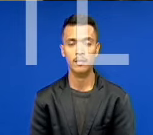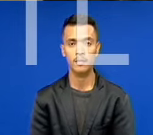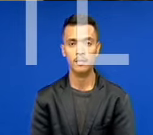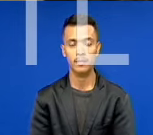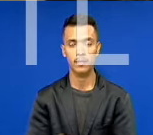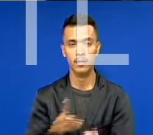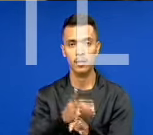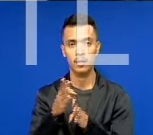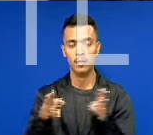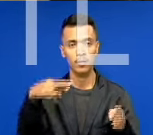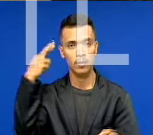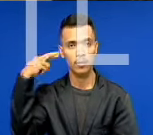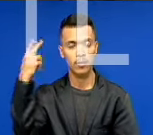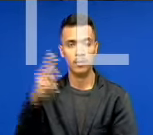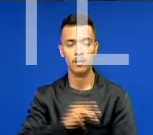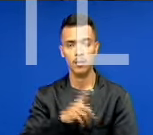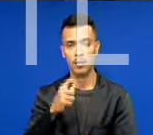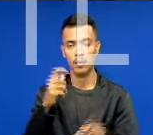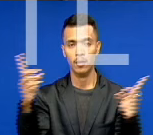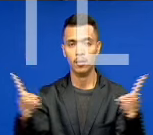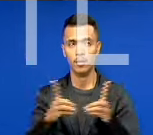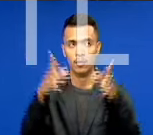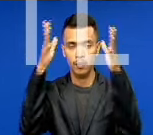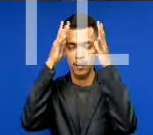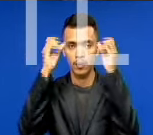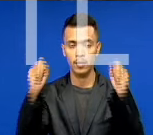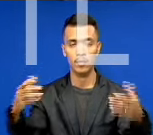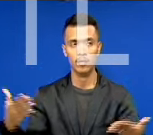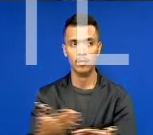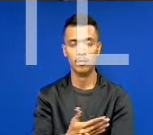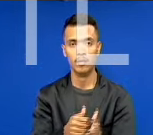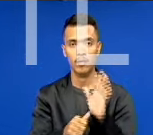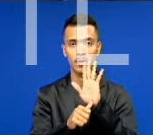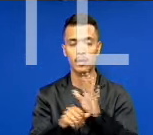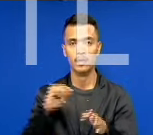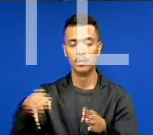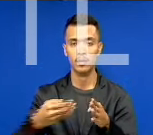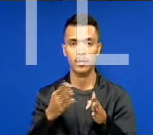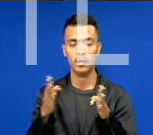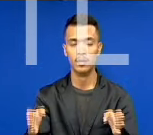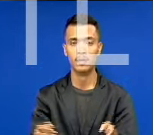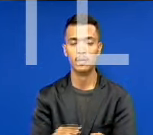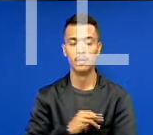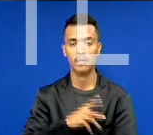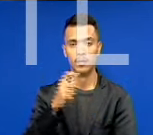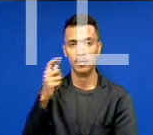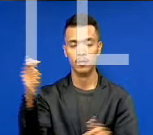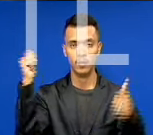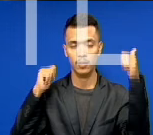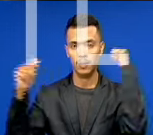Gestor Rádio Comunitário Manatuto, Hasurmalu, Presidente da Autoridade Manatuto FOM, onde apresenta jornalista Rádio Comunitário Manatuto em